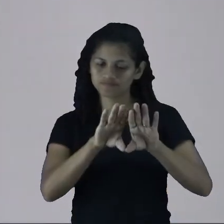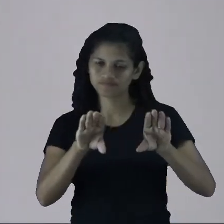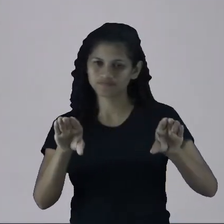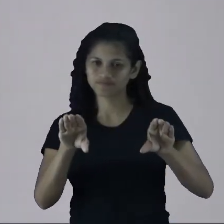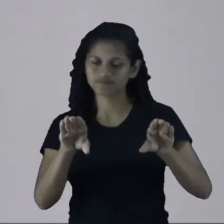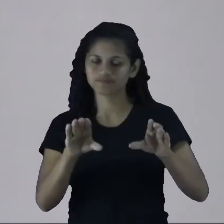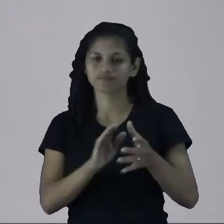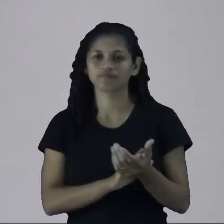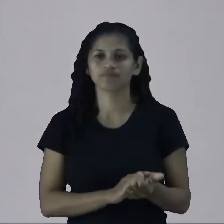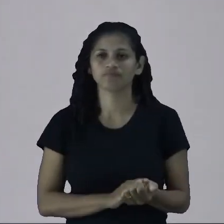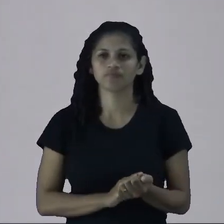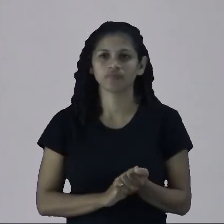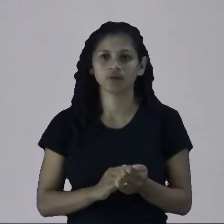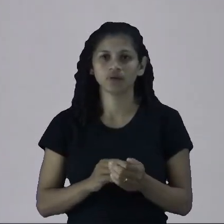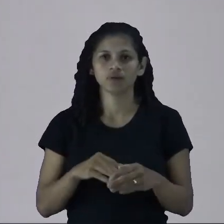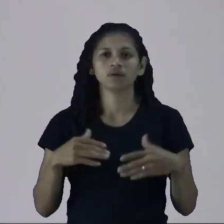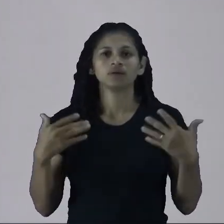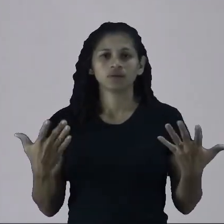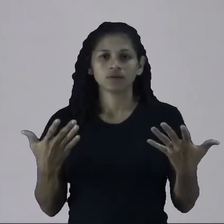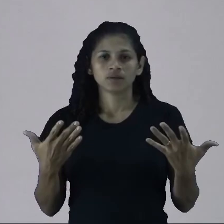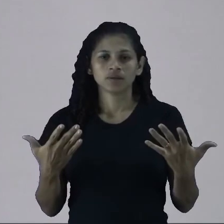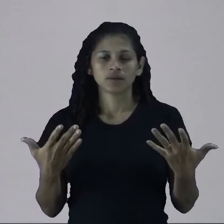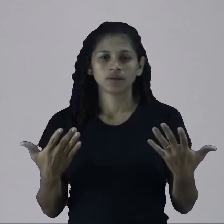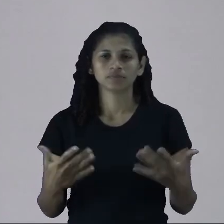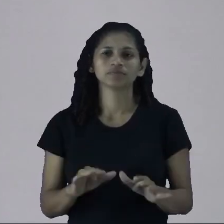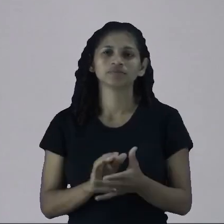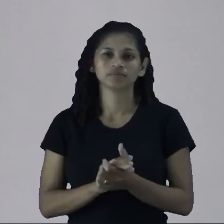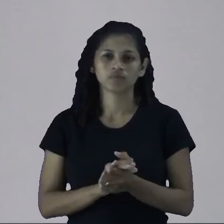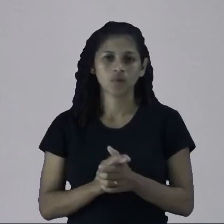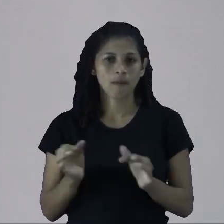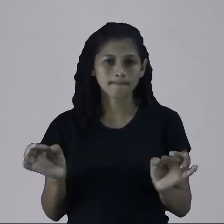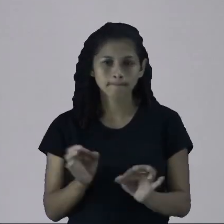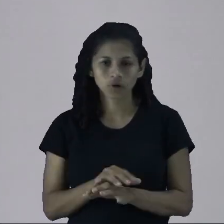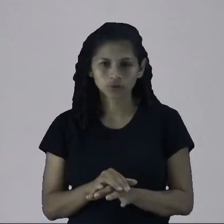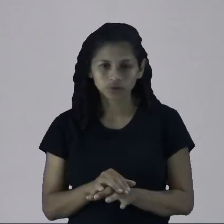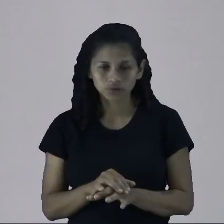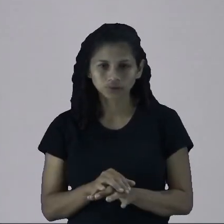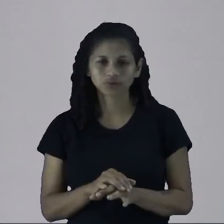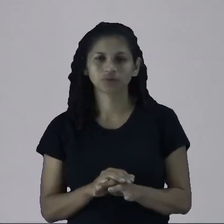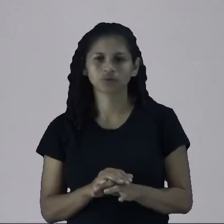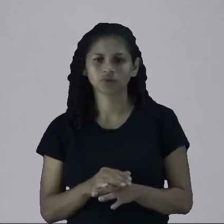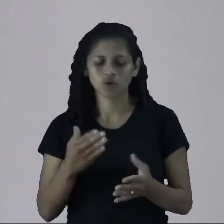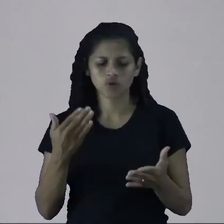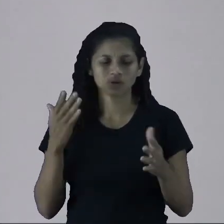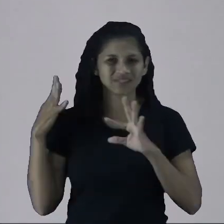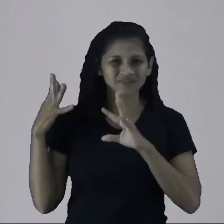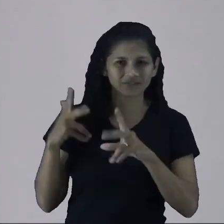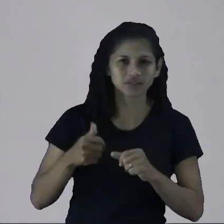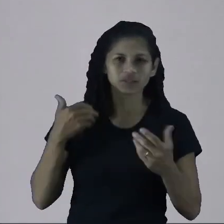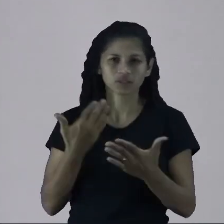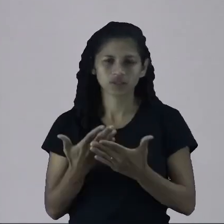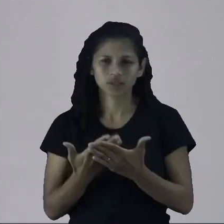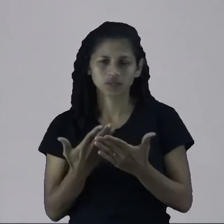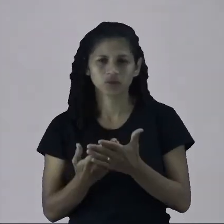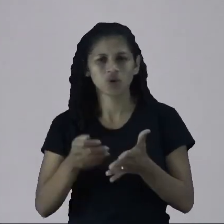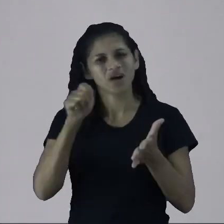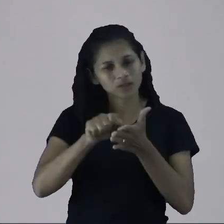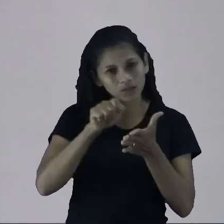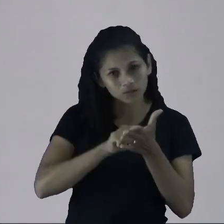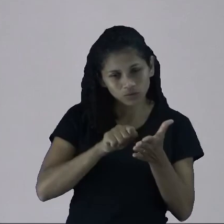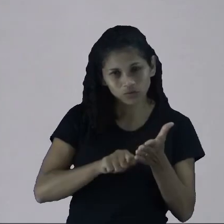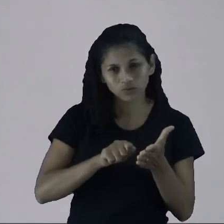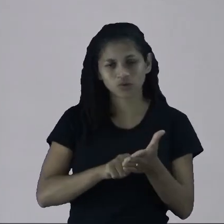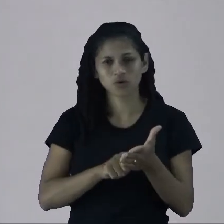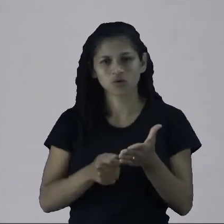certinho? Então, e aí? Preparado? Dá uma revisada nessa aula, olha novamente, verifica. Tu anotou? Se tu não anotou,